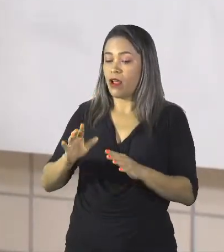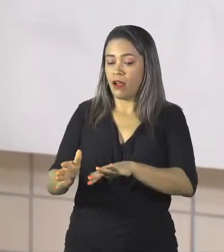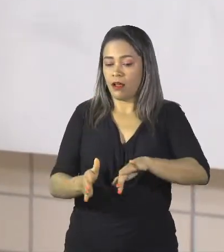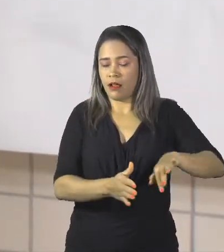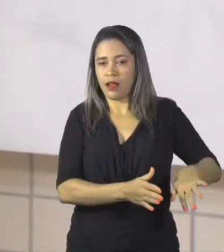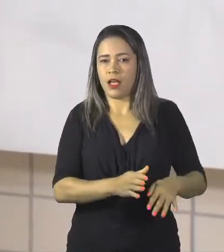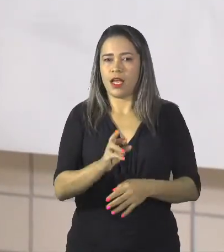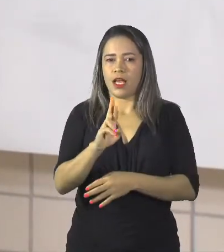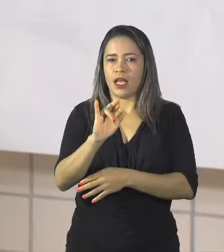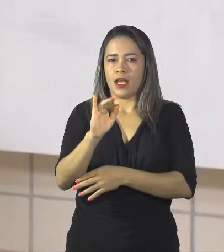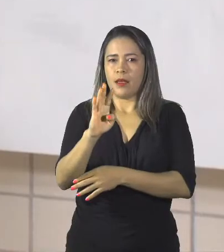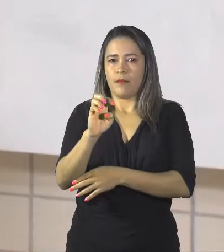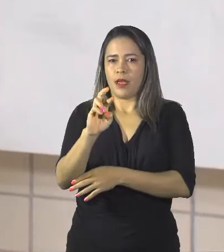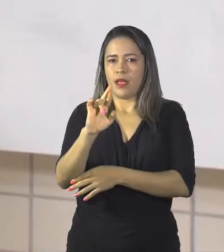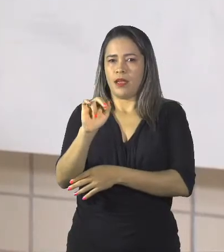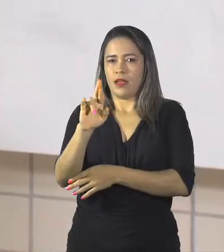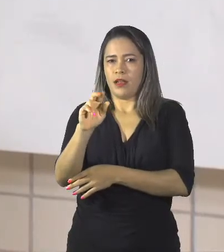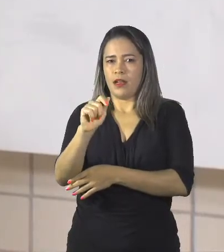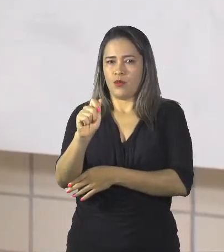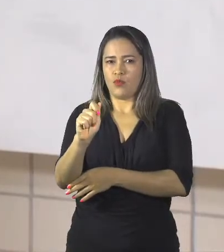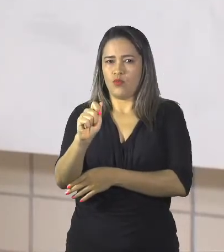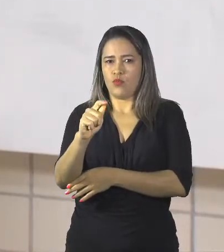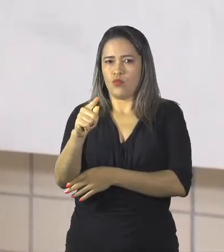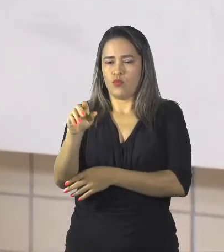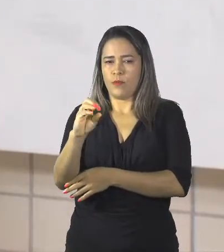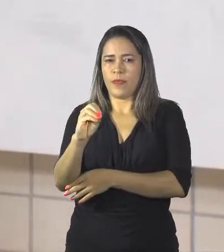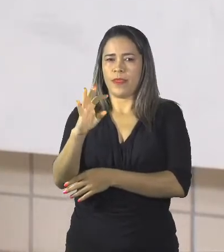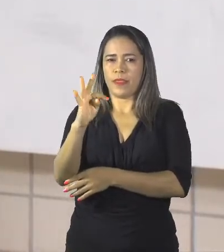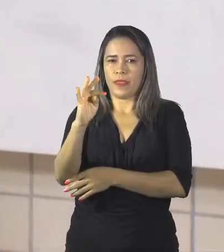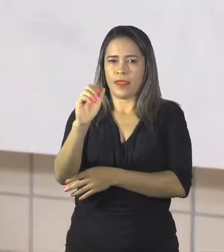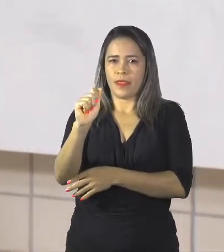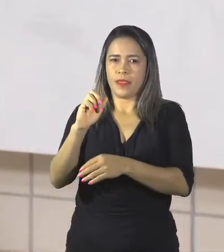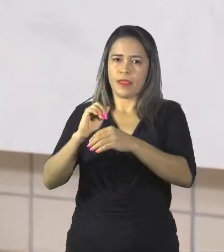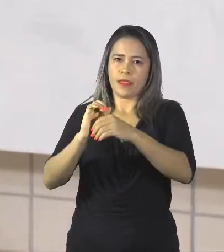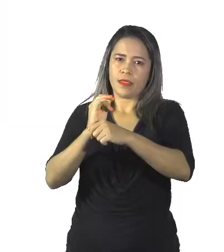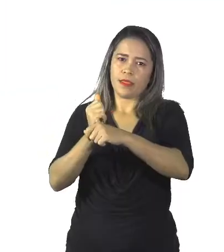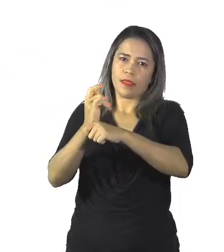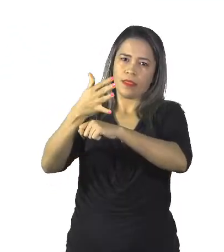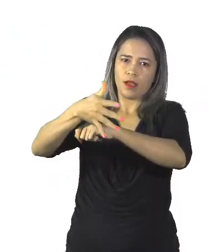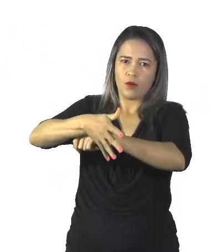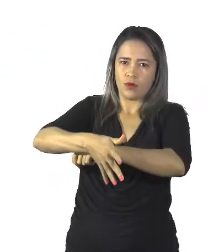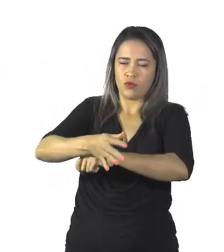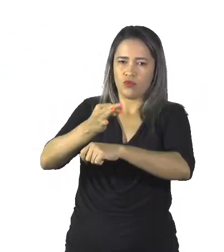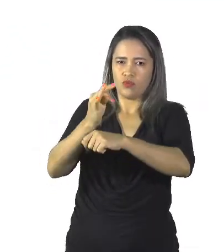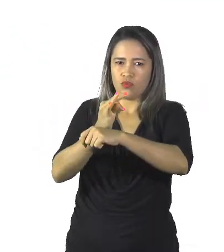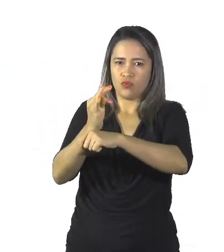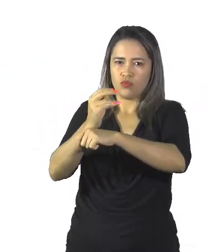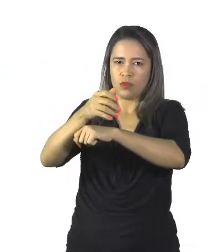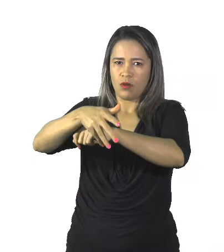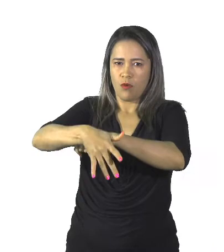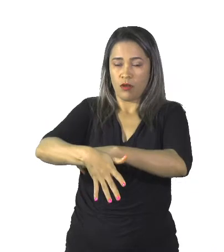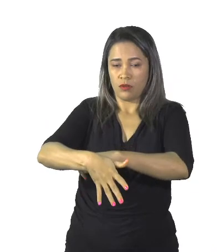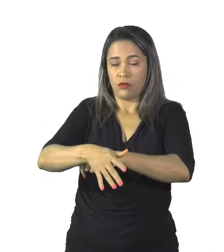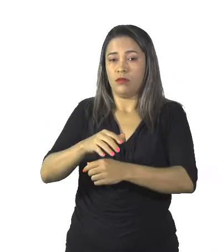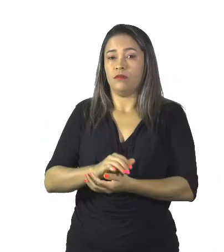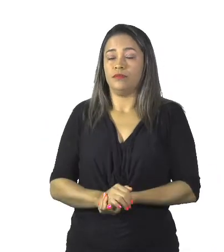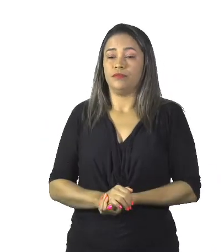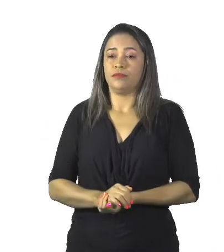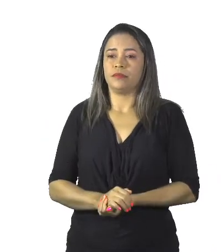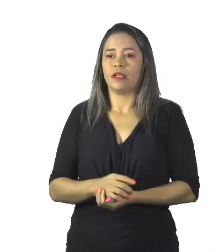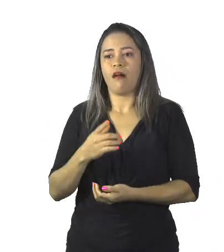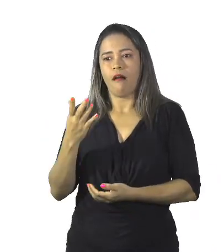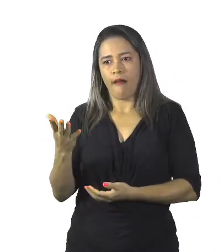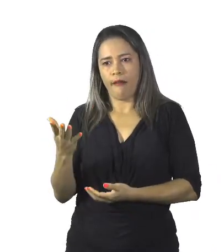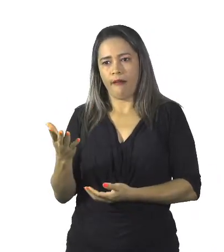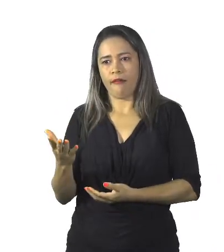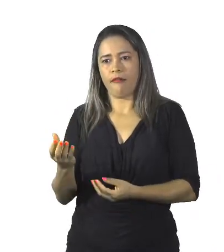a poluição também que chegou até lá. O Ribeirão Taquarussu, meninos, ele contribui